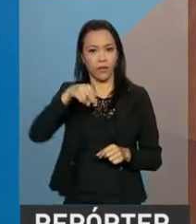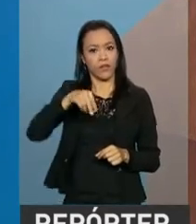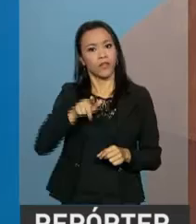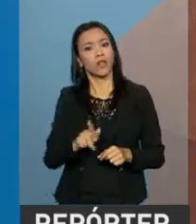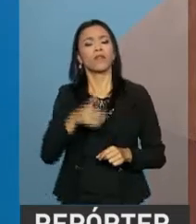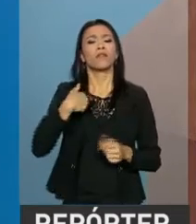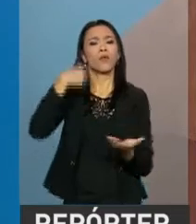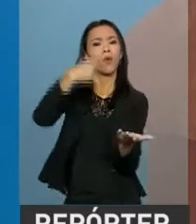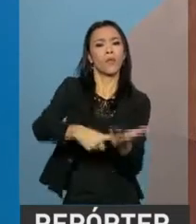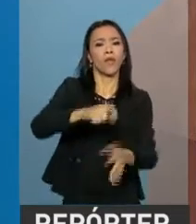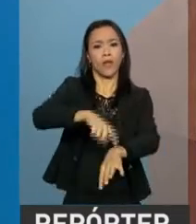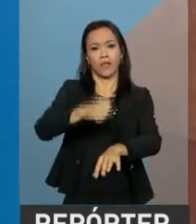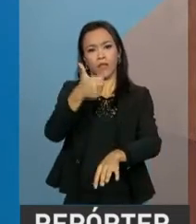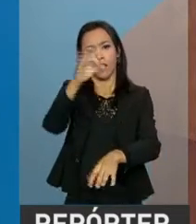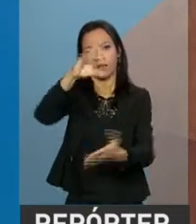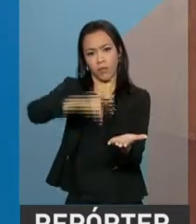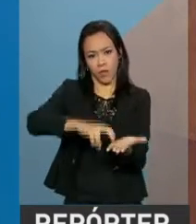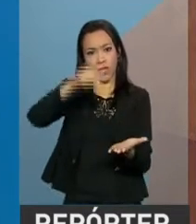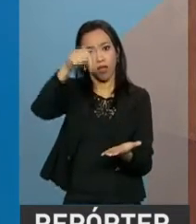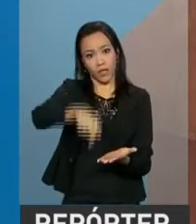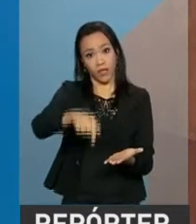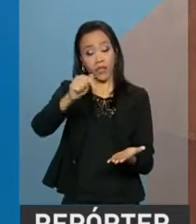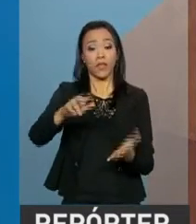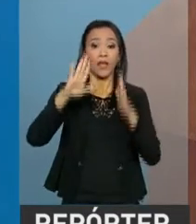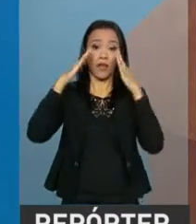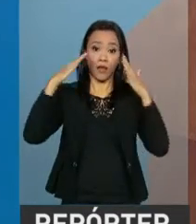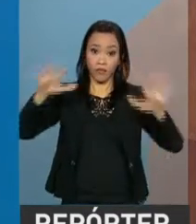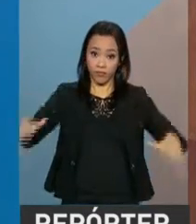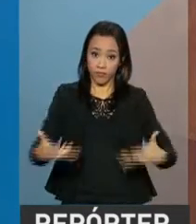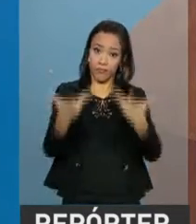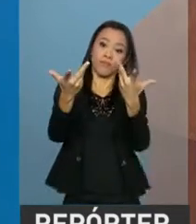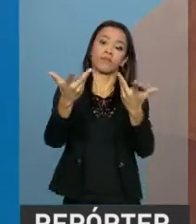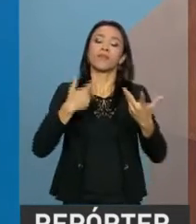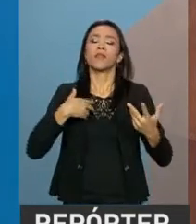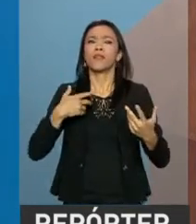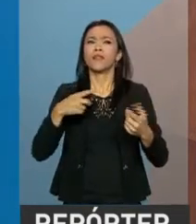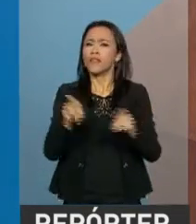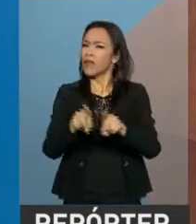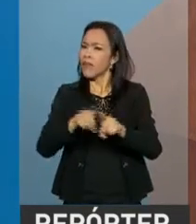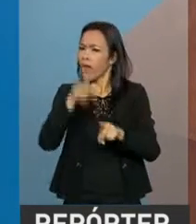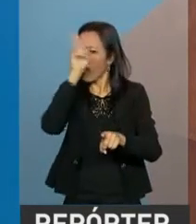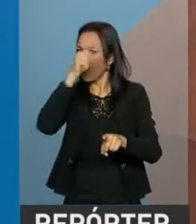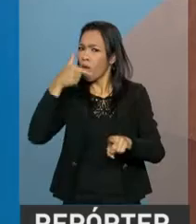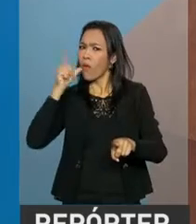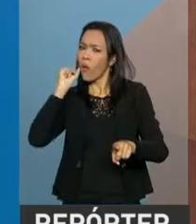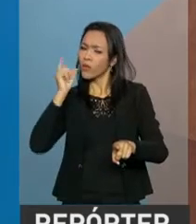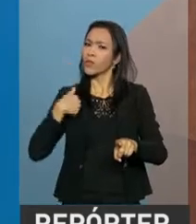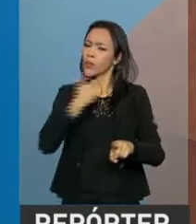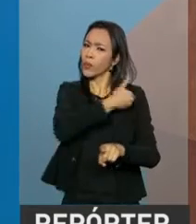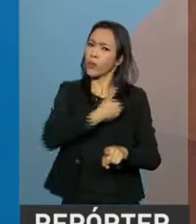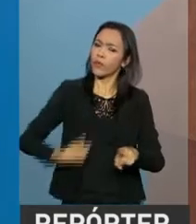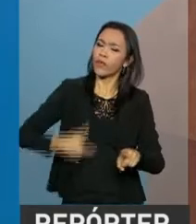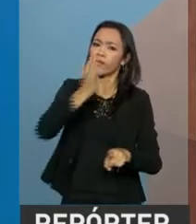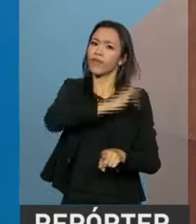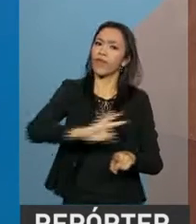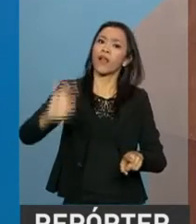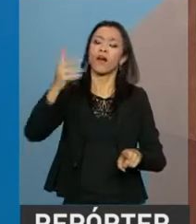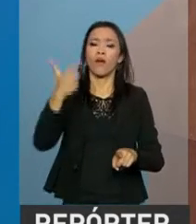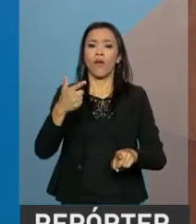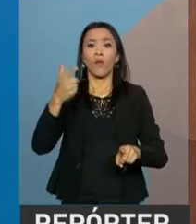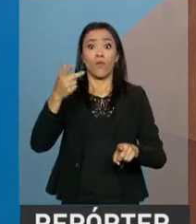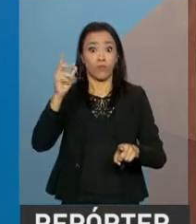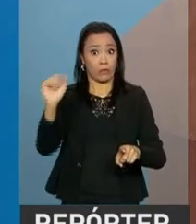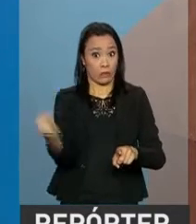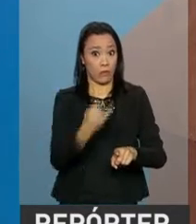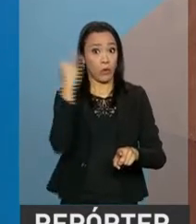marcado para as 10 horas da manhã aqui no Palácio do Planalto a gente lembra que ontem o e também tomou uma outra medida